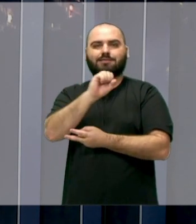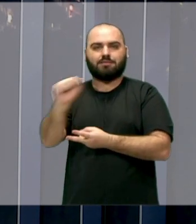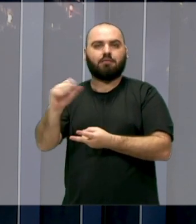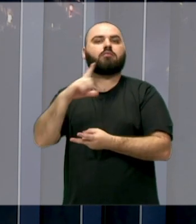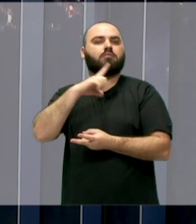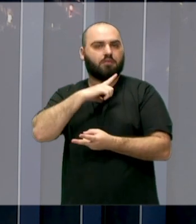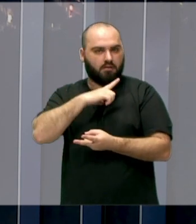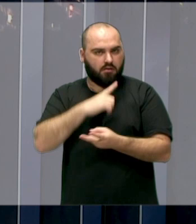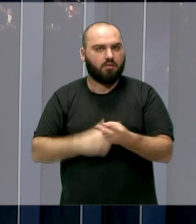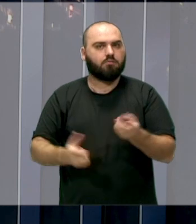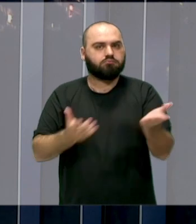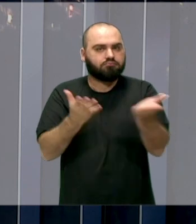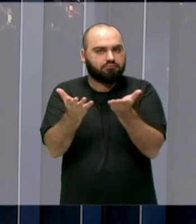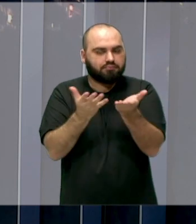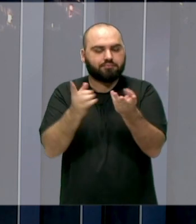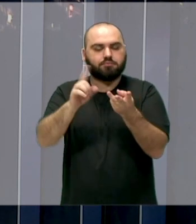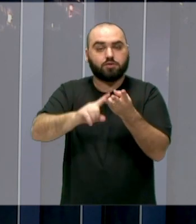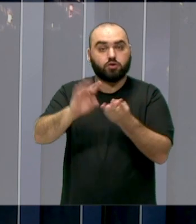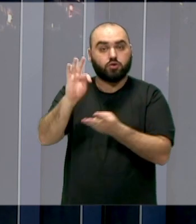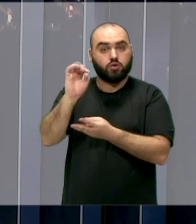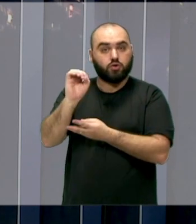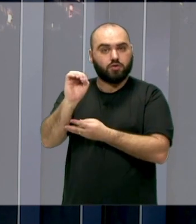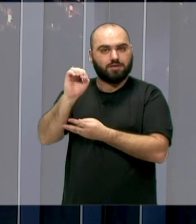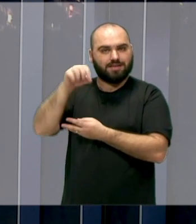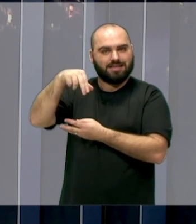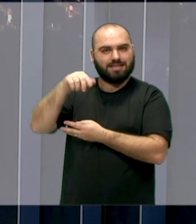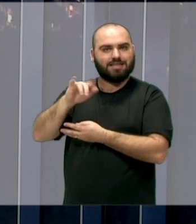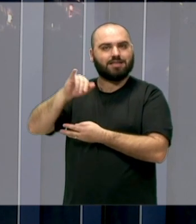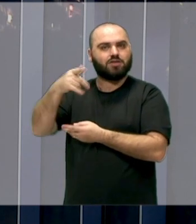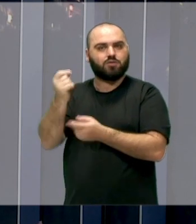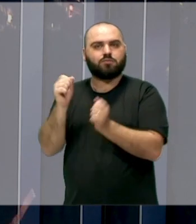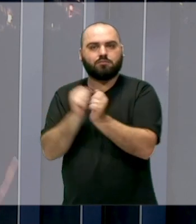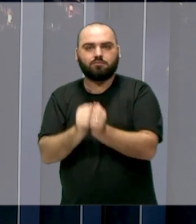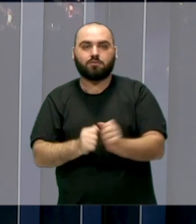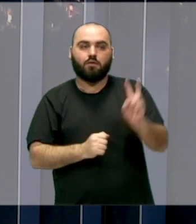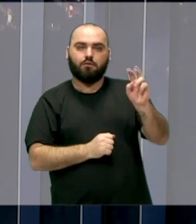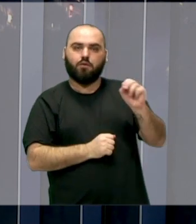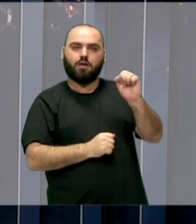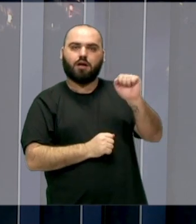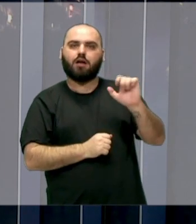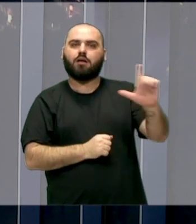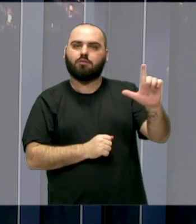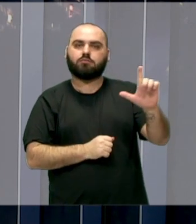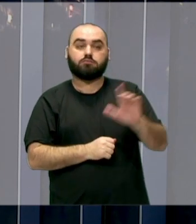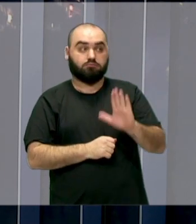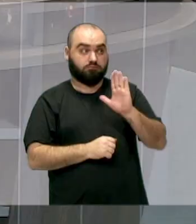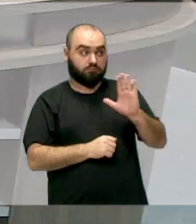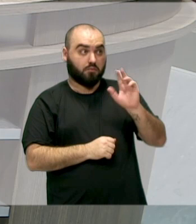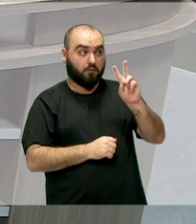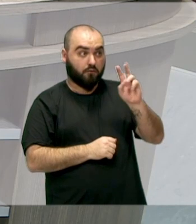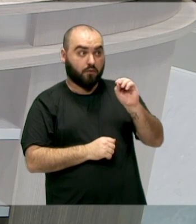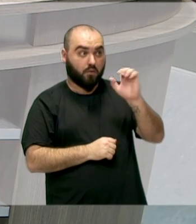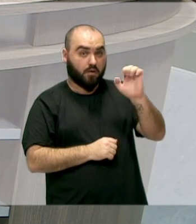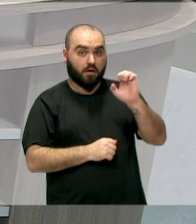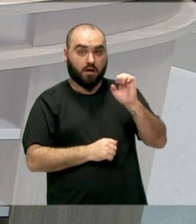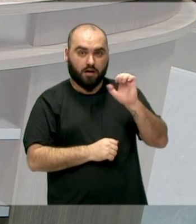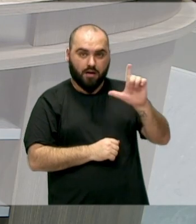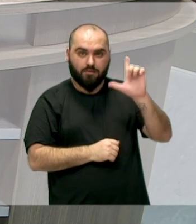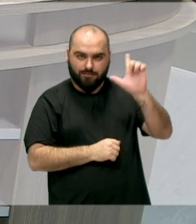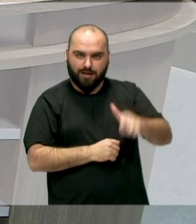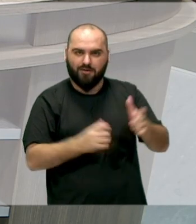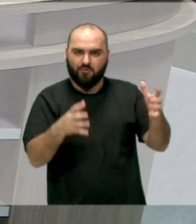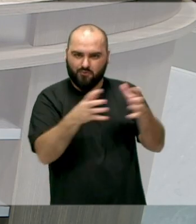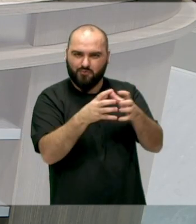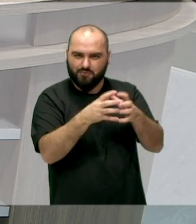Salomão Soares, o Toquinho com Ricardo Pauletti, o Vocal Brasileirão. O Vocal Brasileirão é esse grupo que eu comentei, que